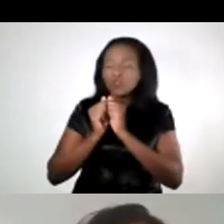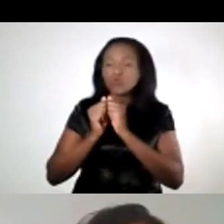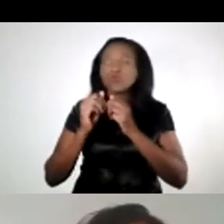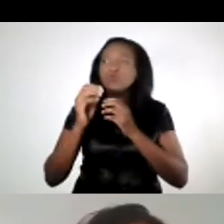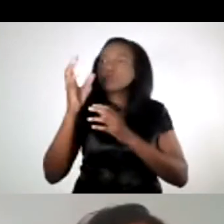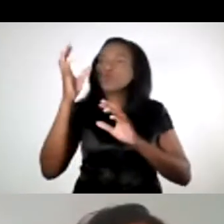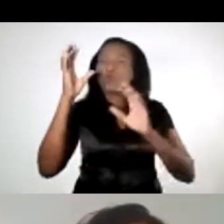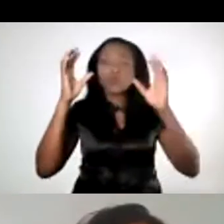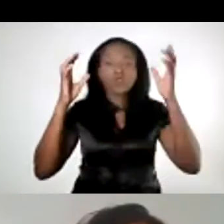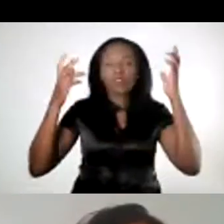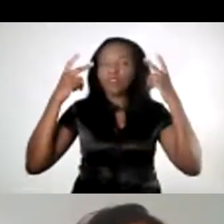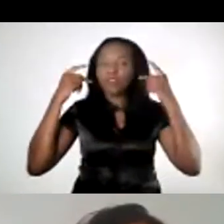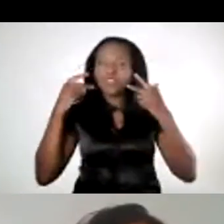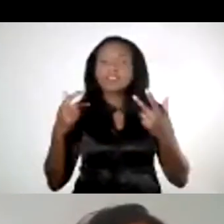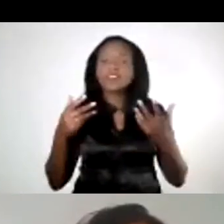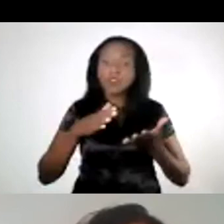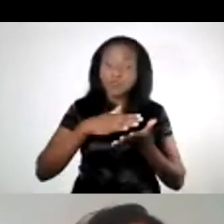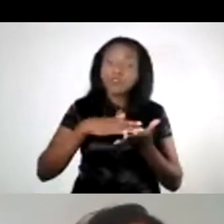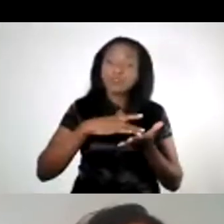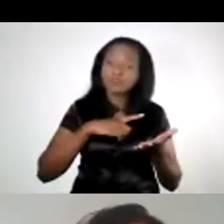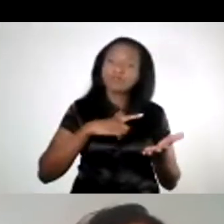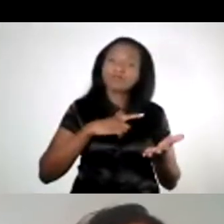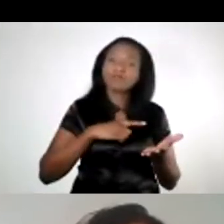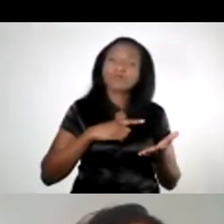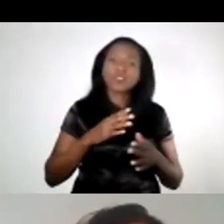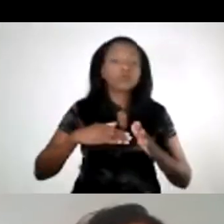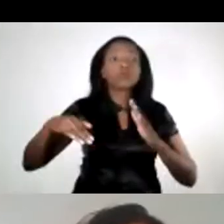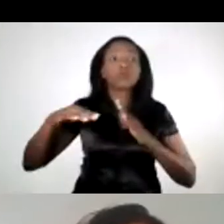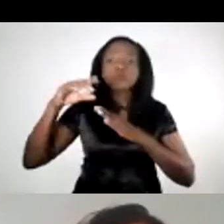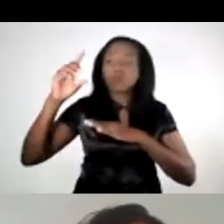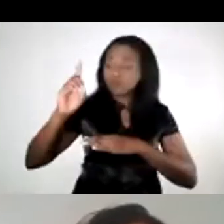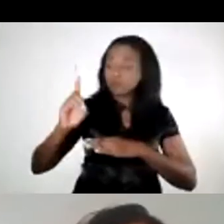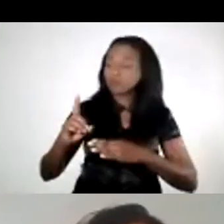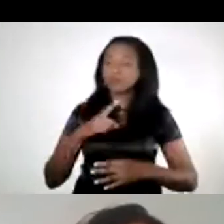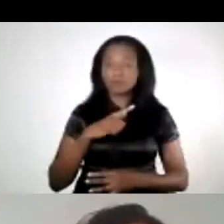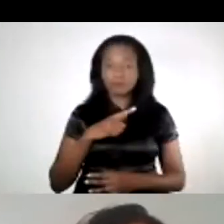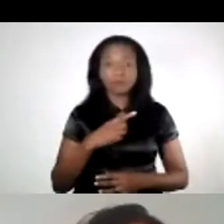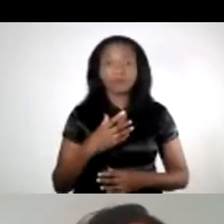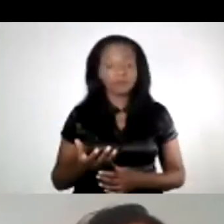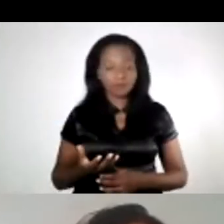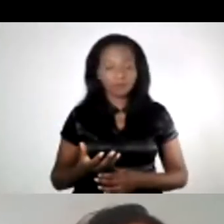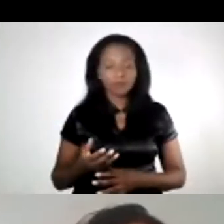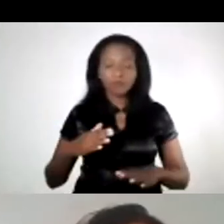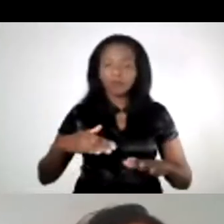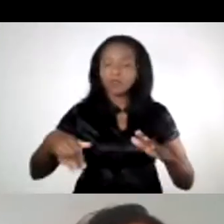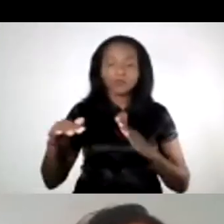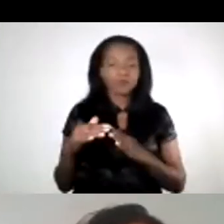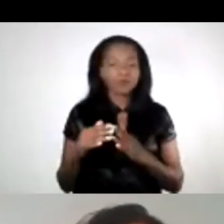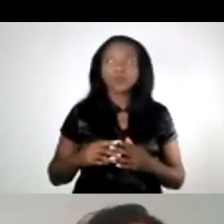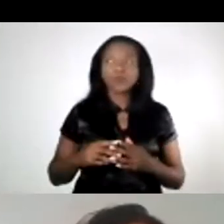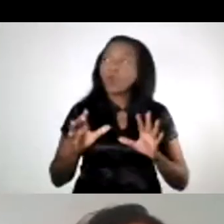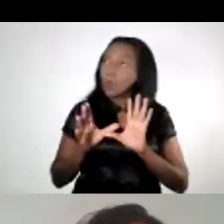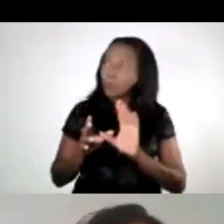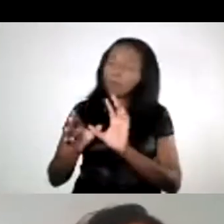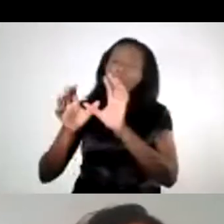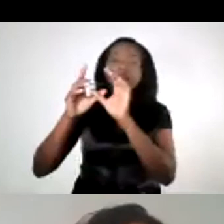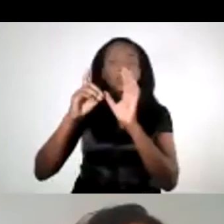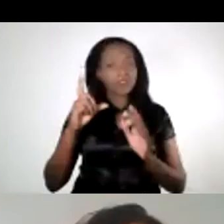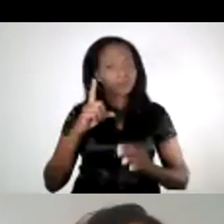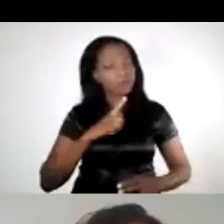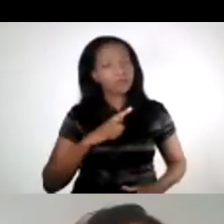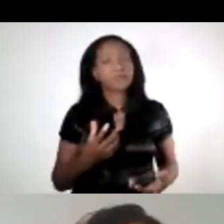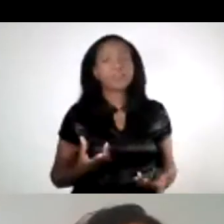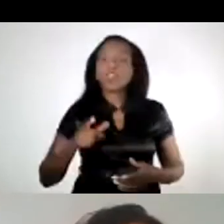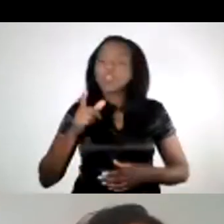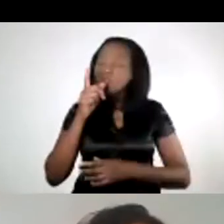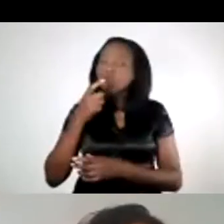o livro traz isso. Tudo tem direito, né? Tudo tem direito. O pássaro tem direito, o peixe